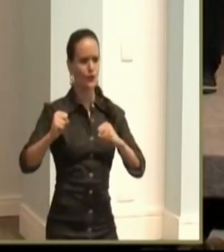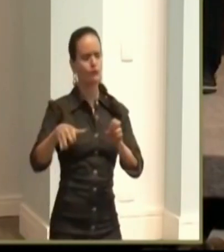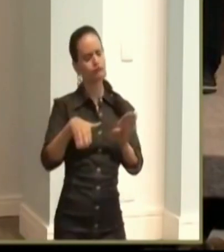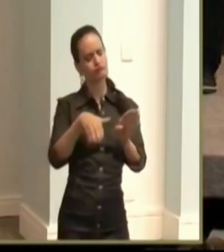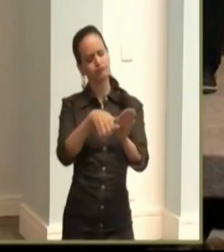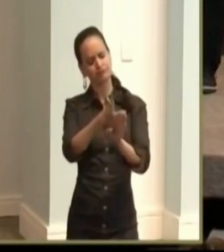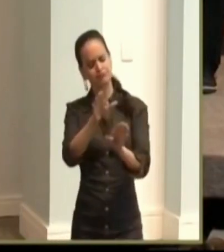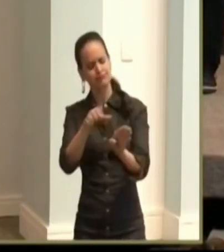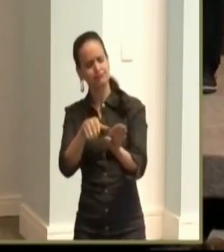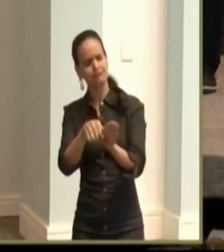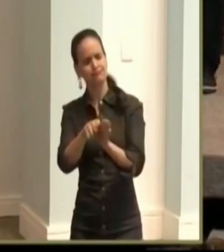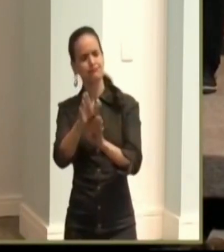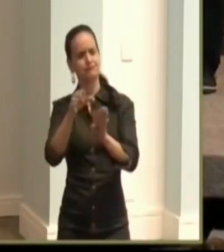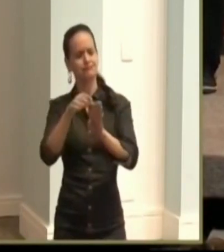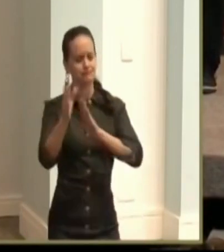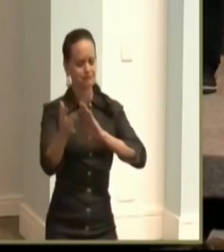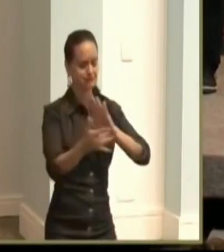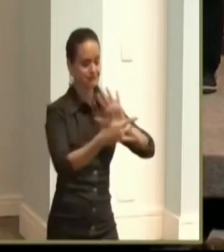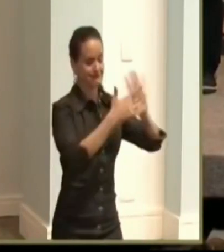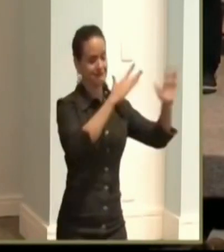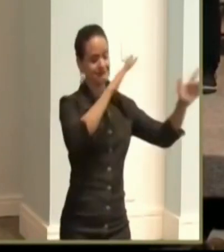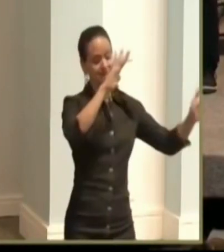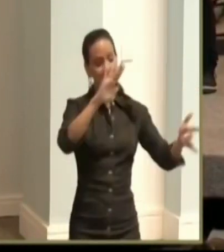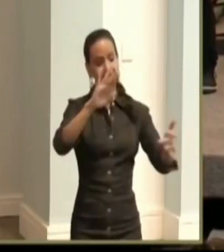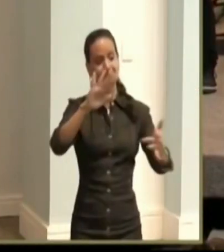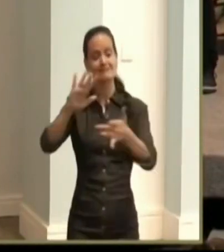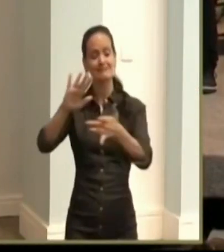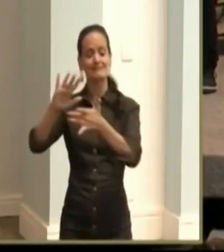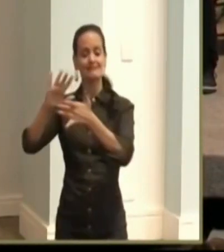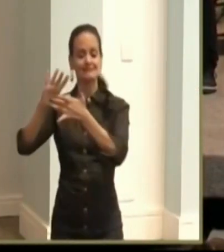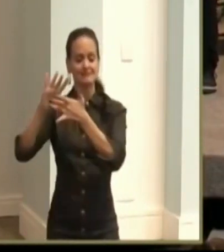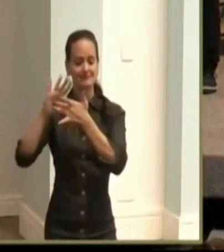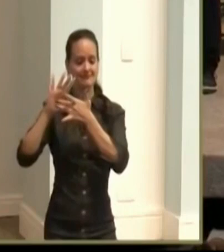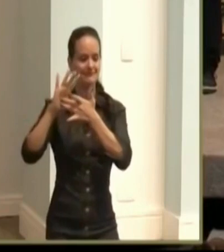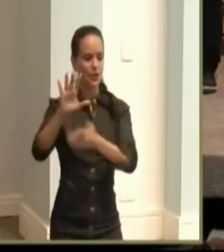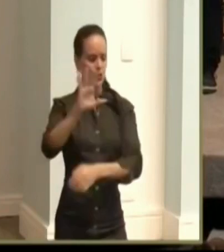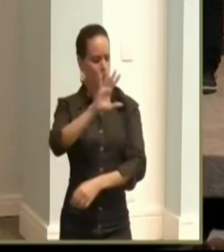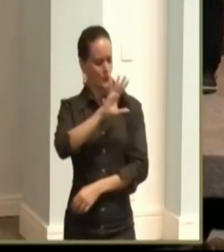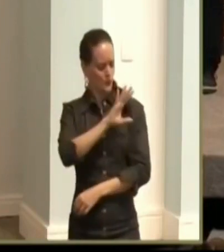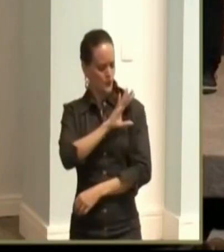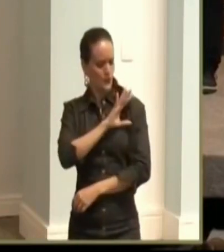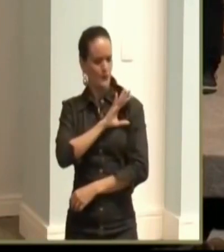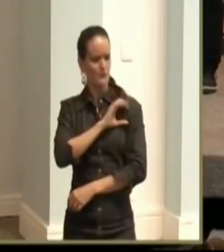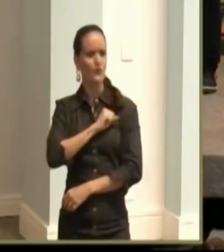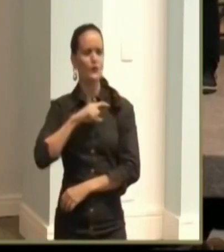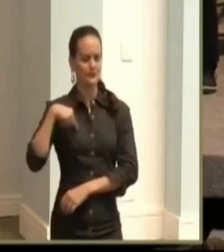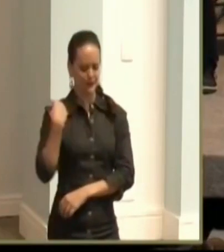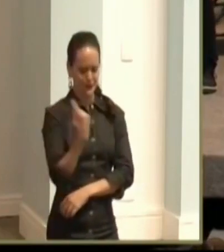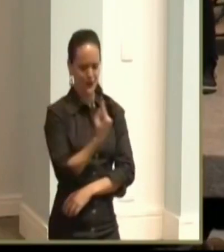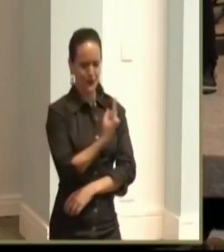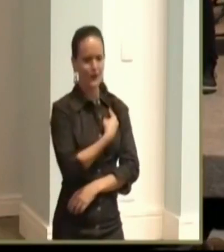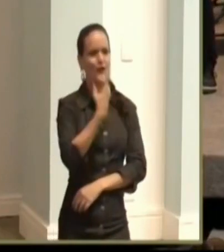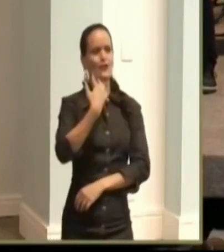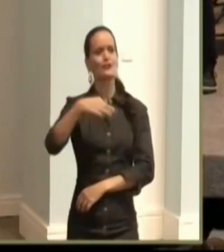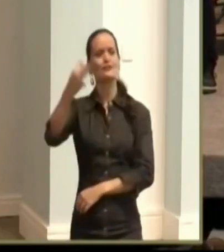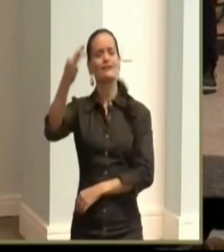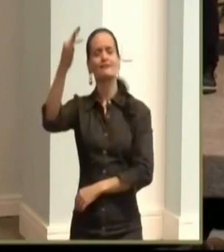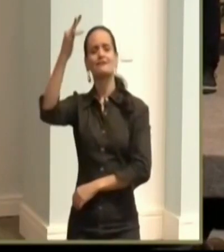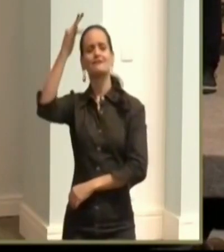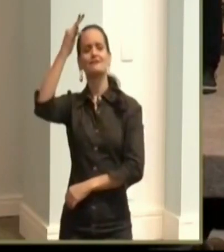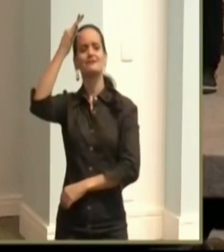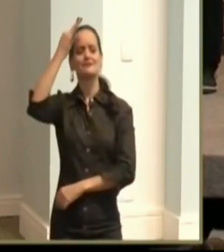Conselheiro Cristo, autor da nossa fé, a pedra